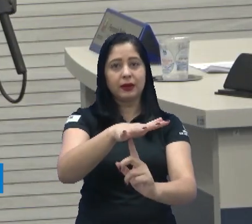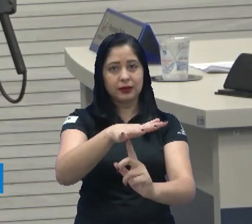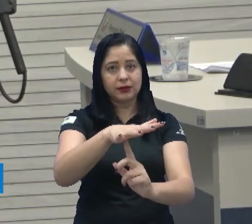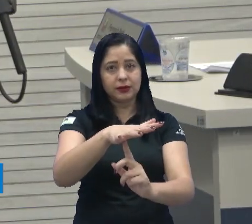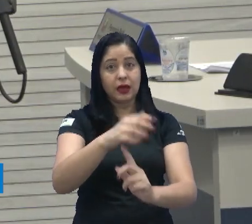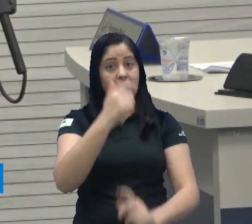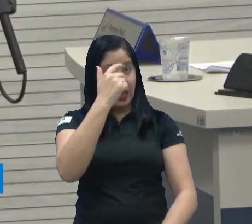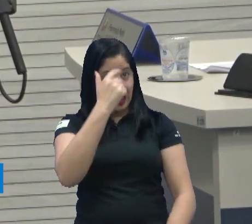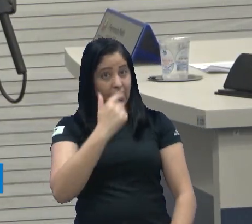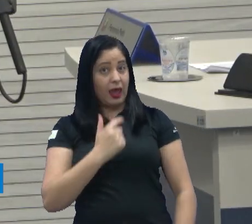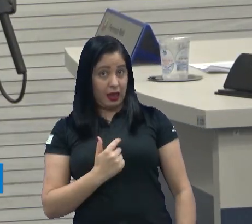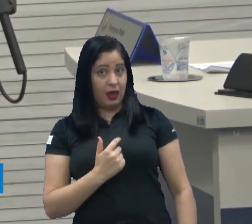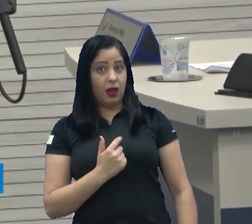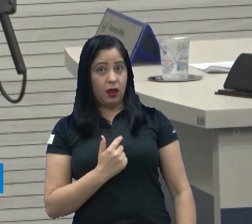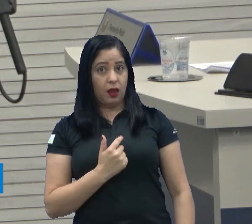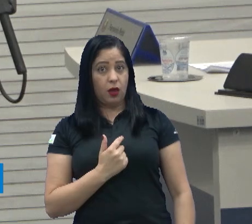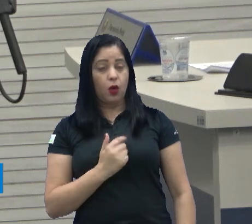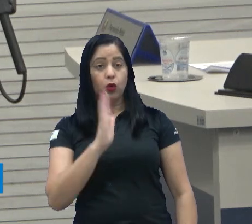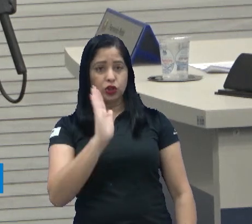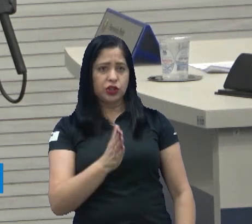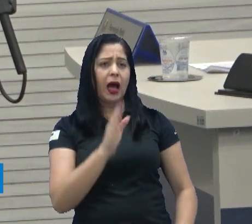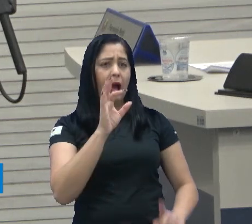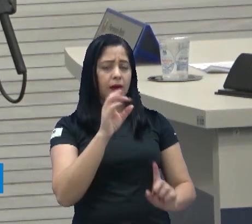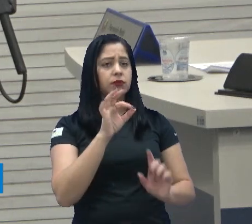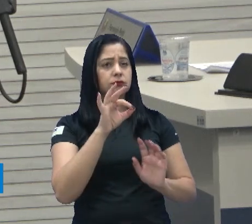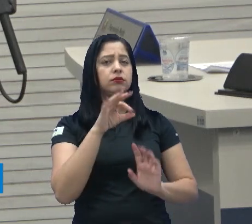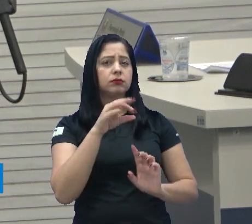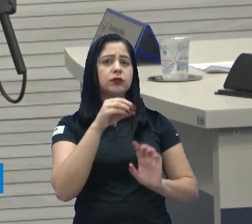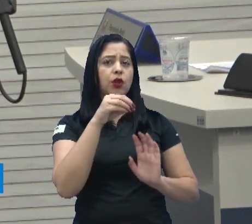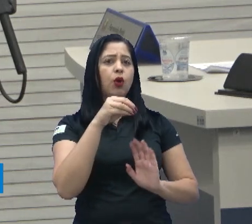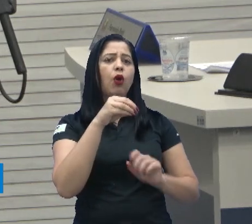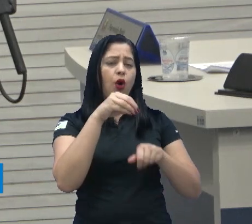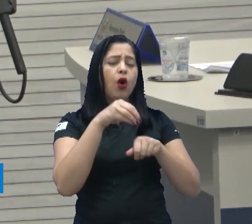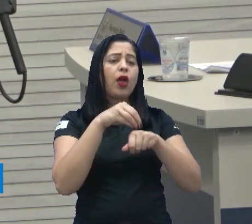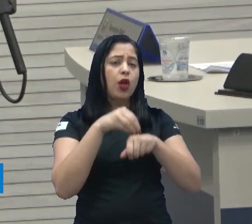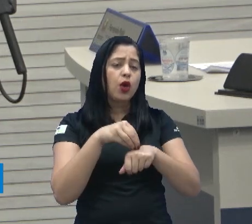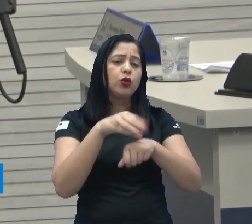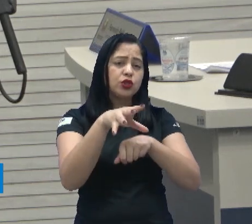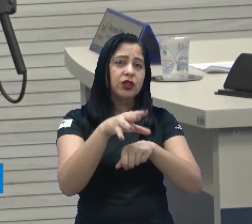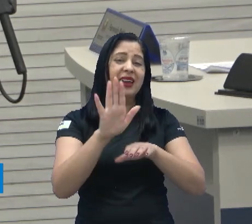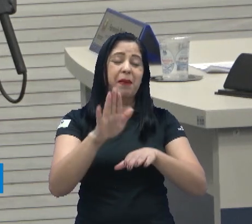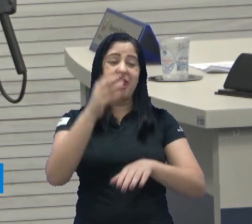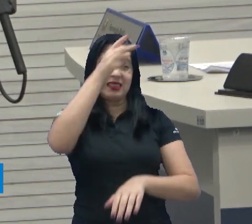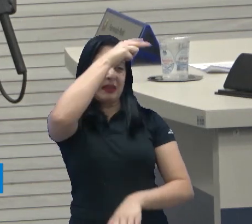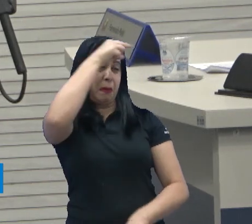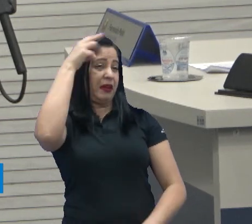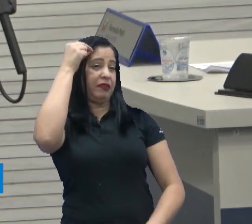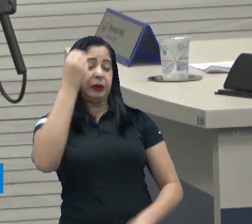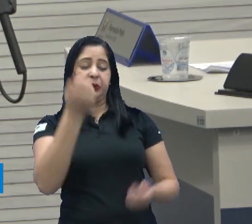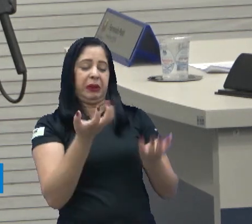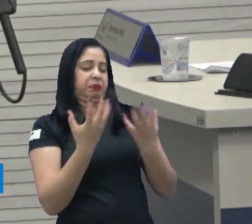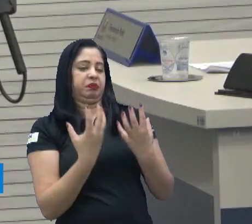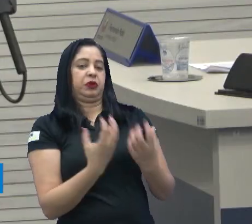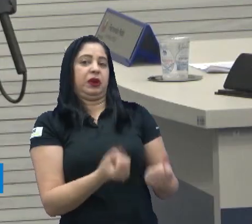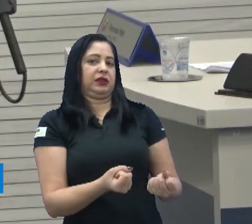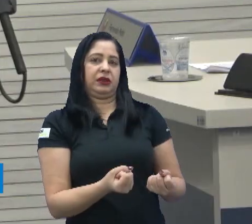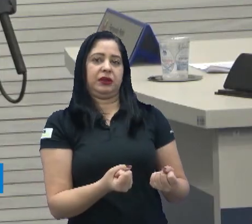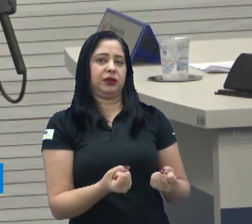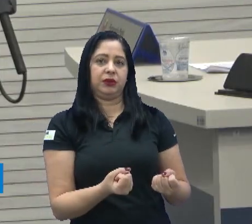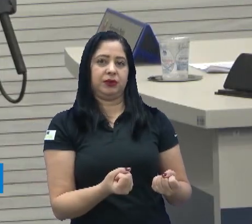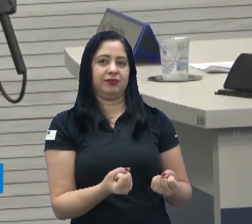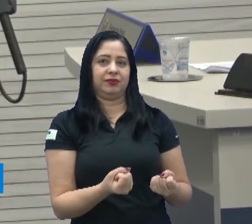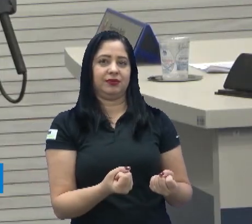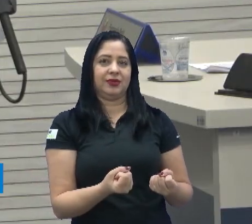vereador, no começo do mandato, fez algumas indicações que foram recusadas pelo governo, né? Dizendo no e-mail que tinha que